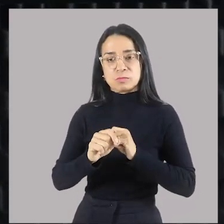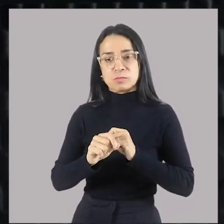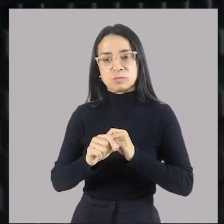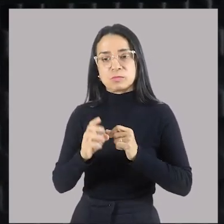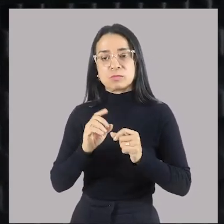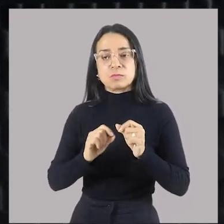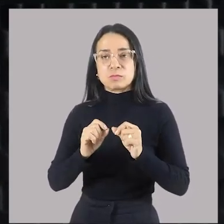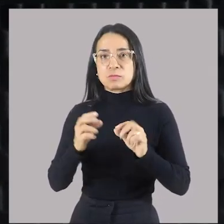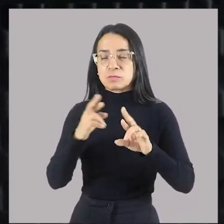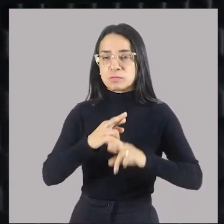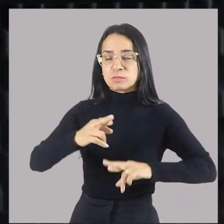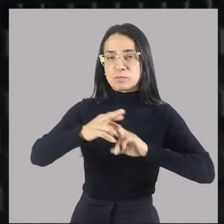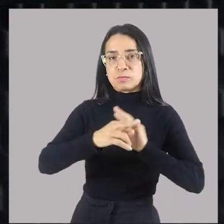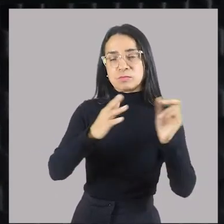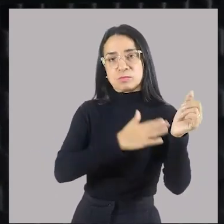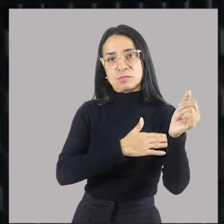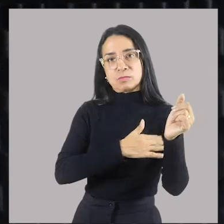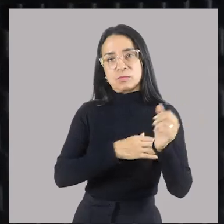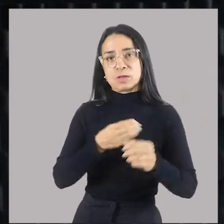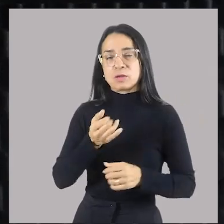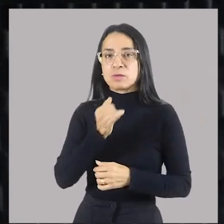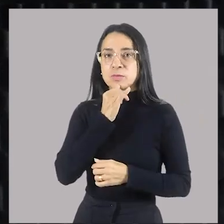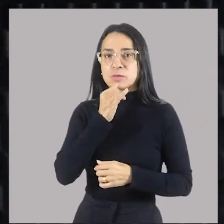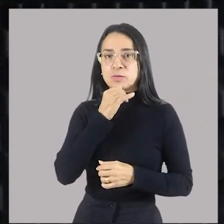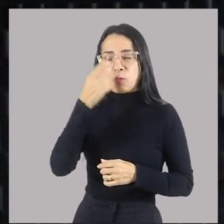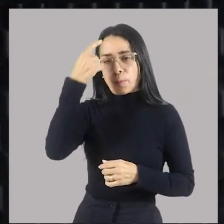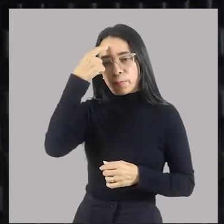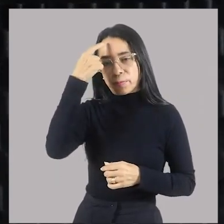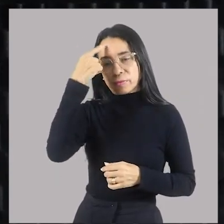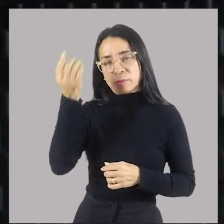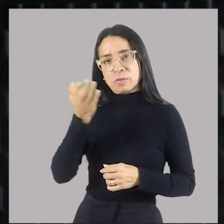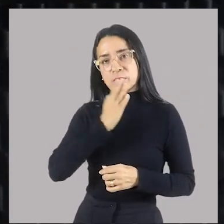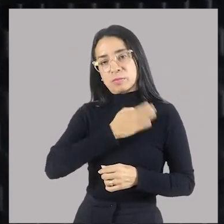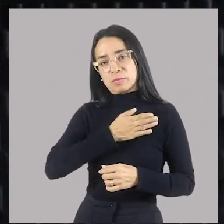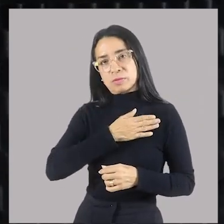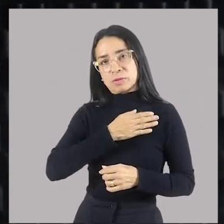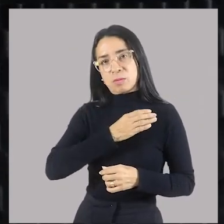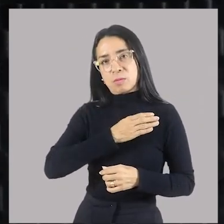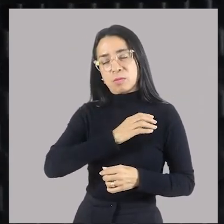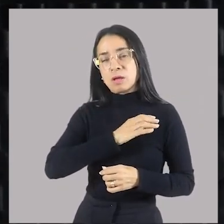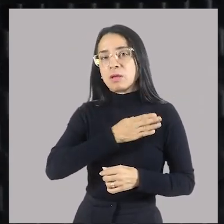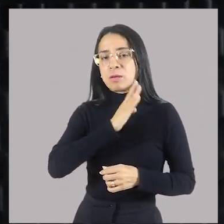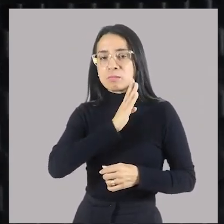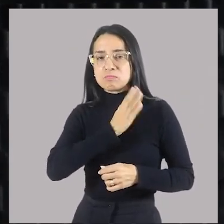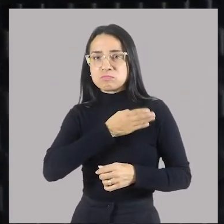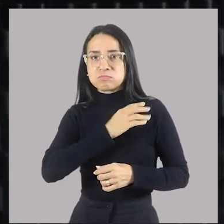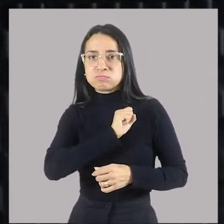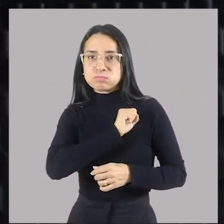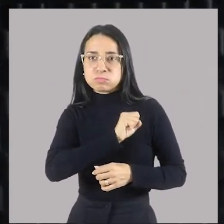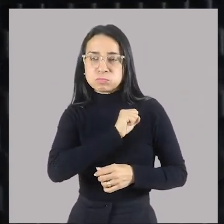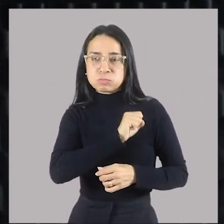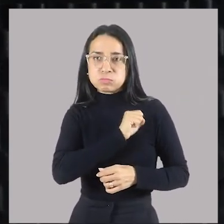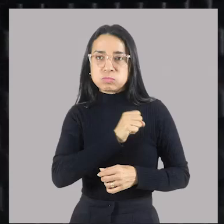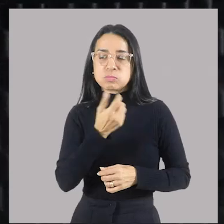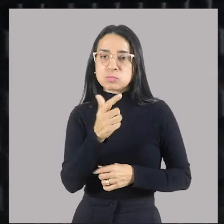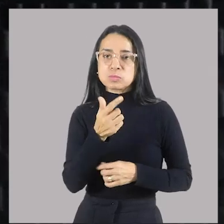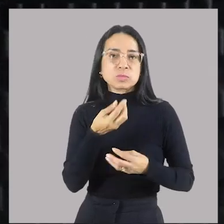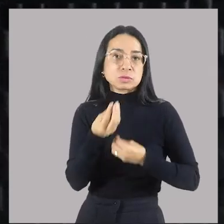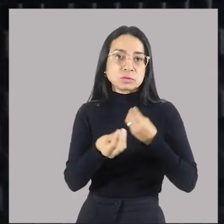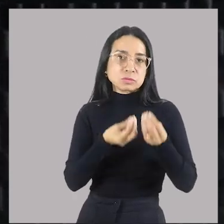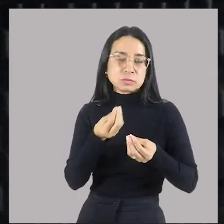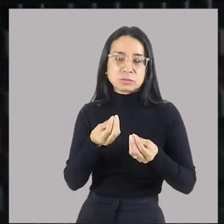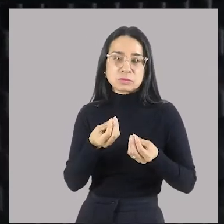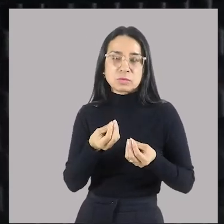musculatura. Através do nosso pensamento, o coração, vamos lá, acelera o coração. A gente não tem como fazer dessa